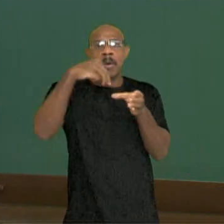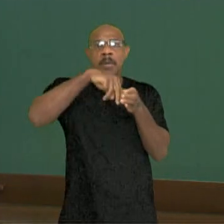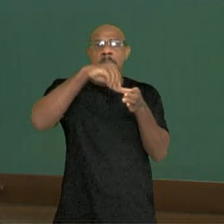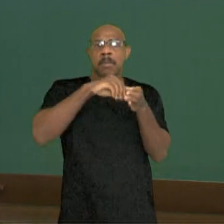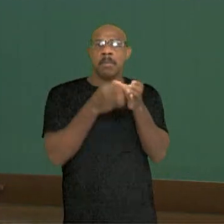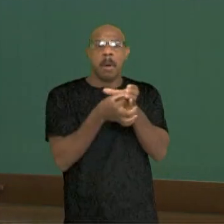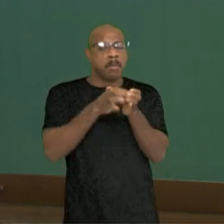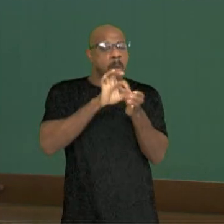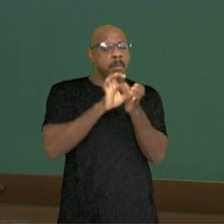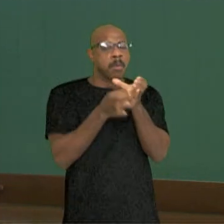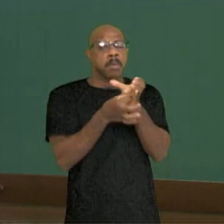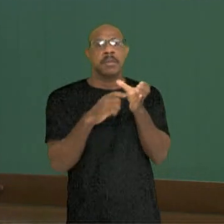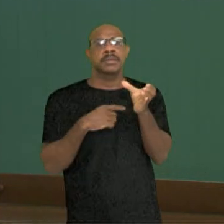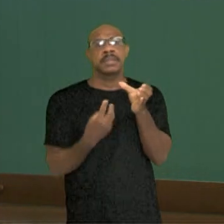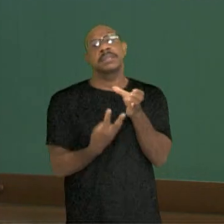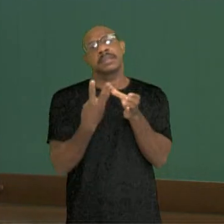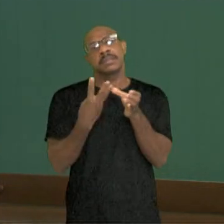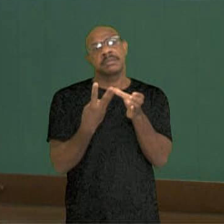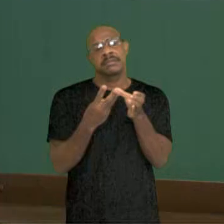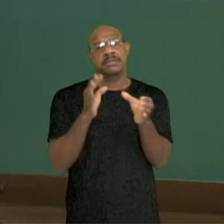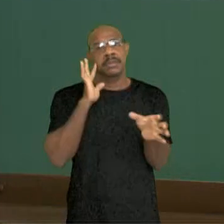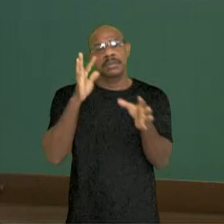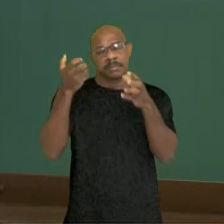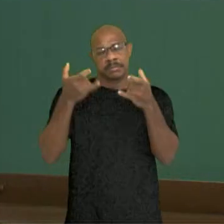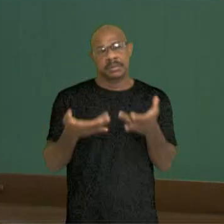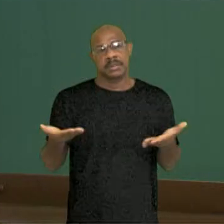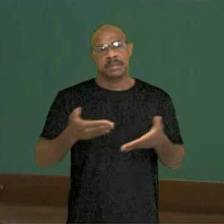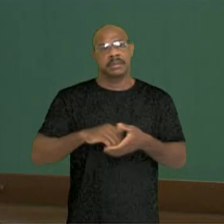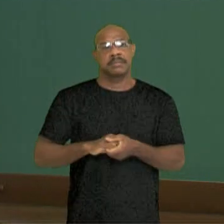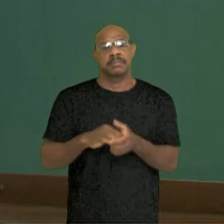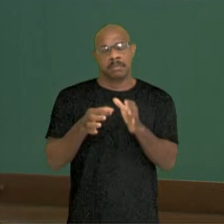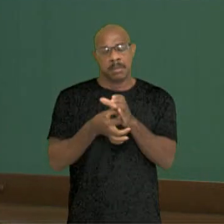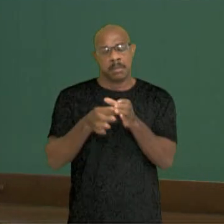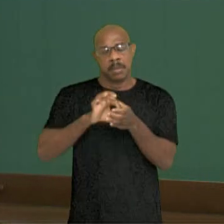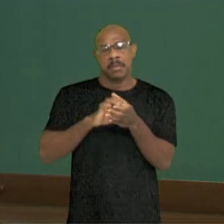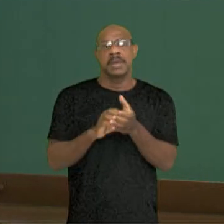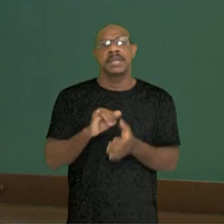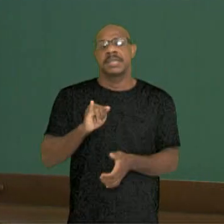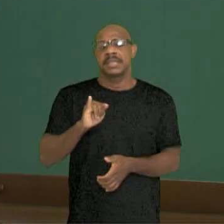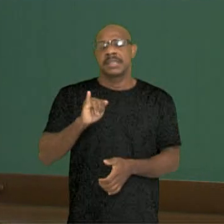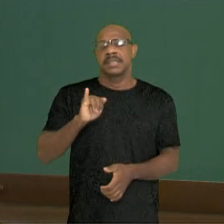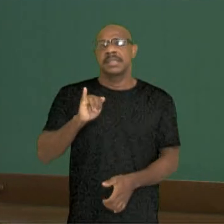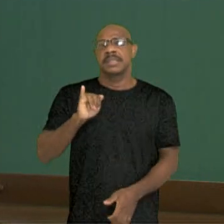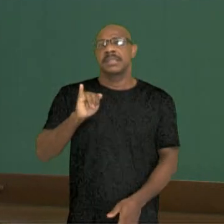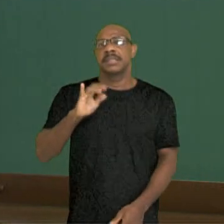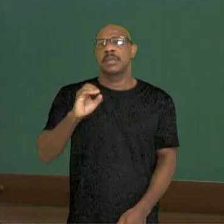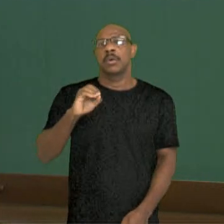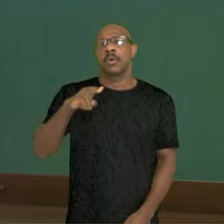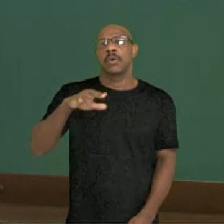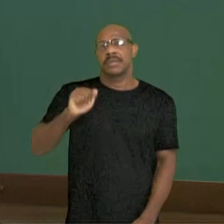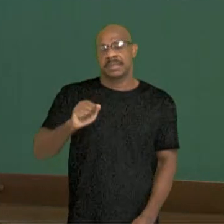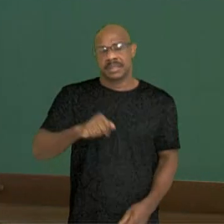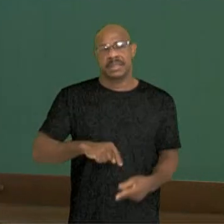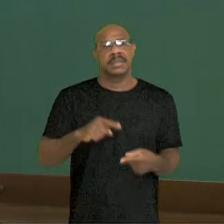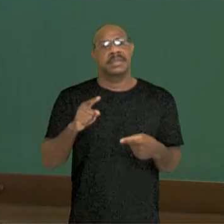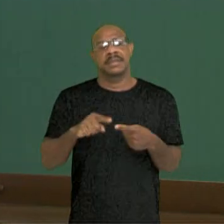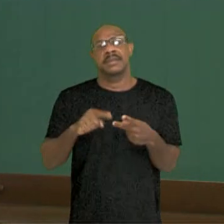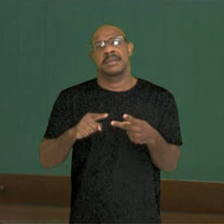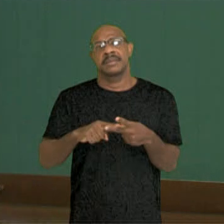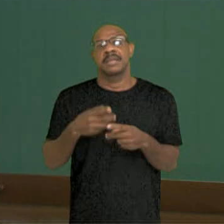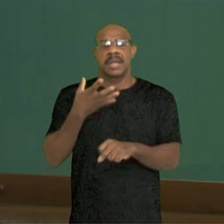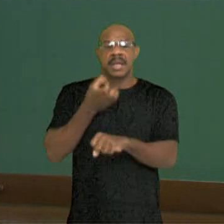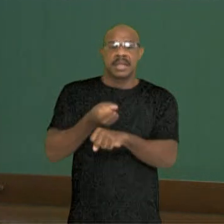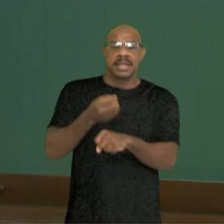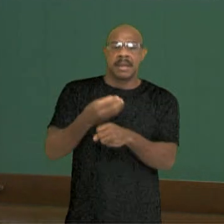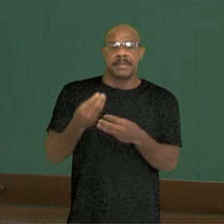né? Nós temos 3 teorias para explicar. A ligação química iônica, onde átomos doam e outros recebem